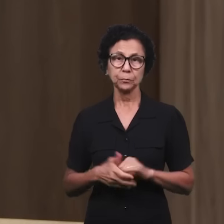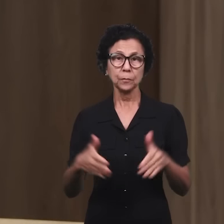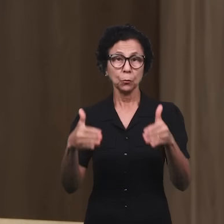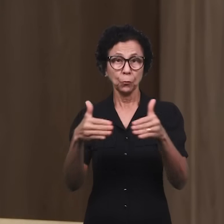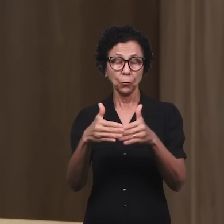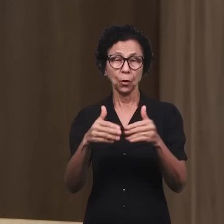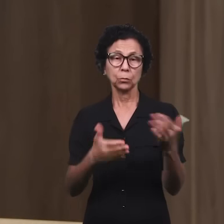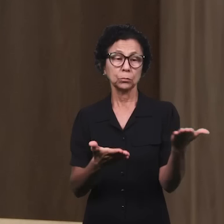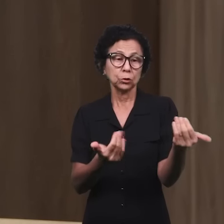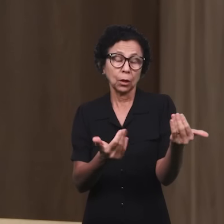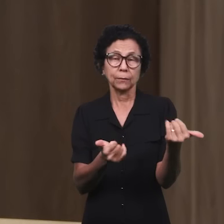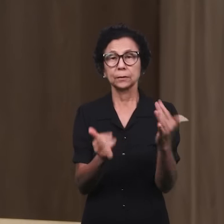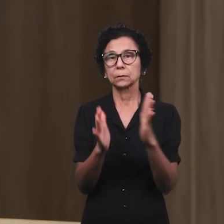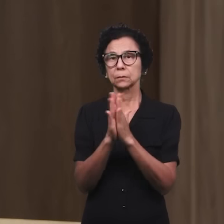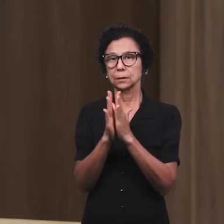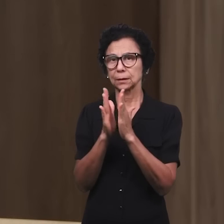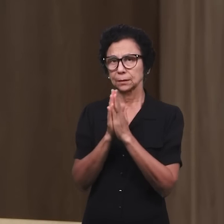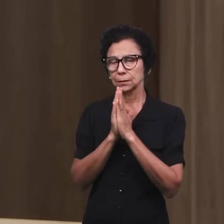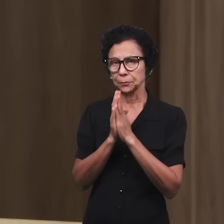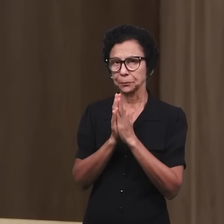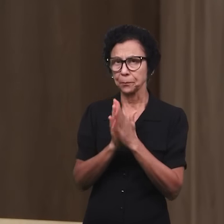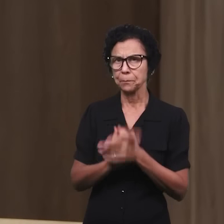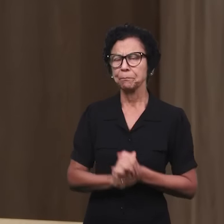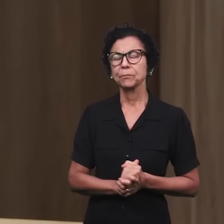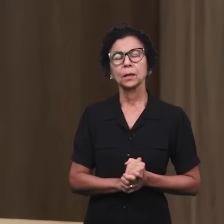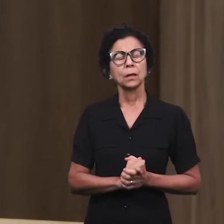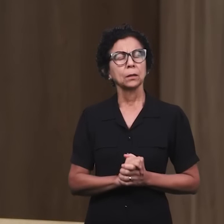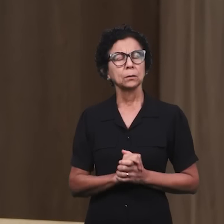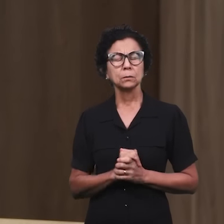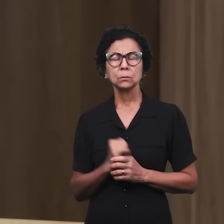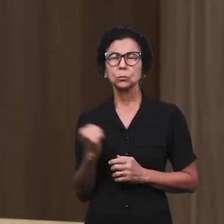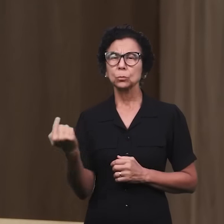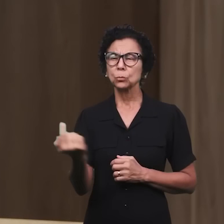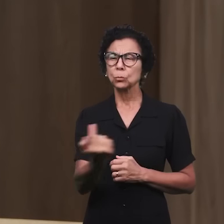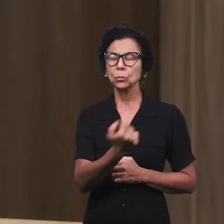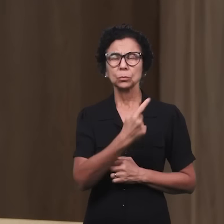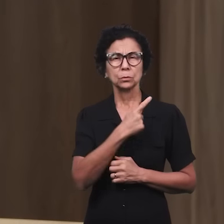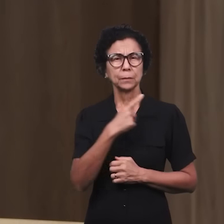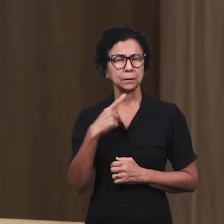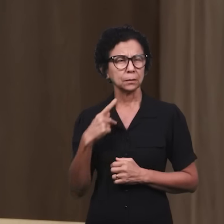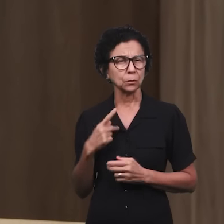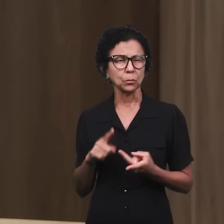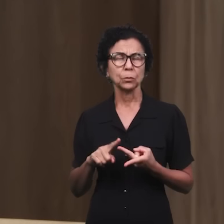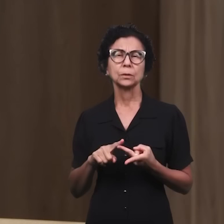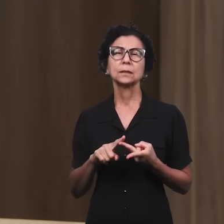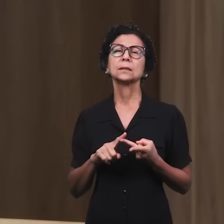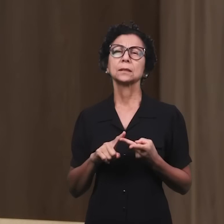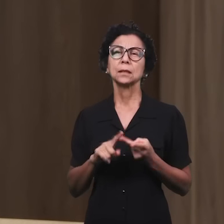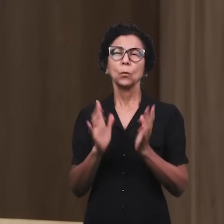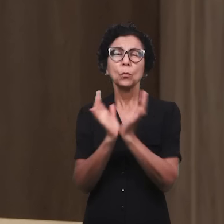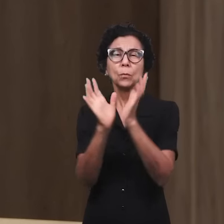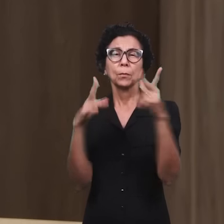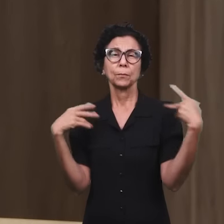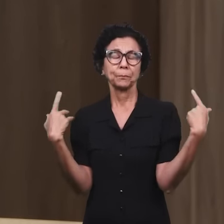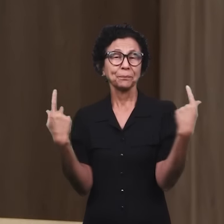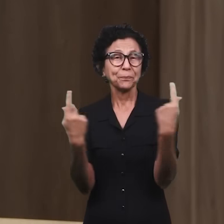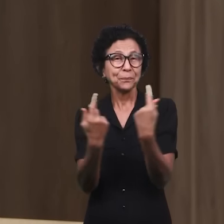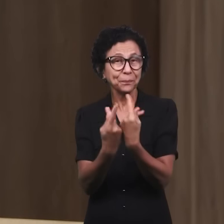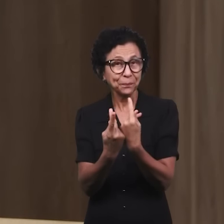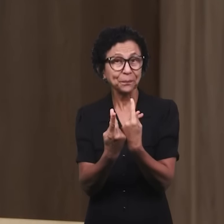trabalho intenso feito pelos ministérios, pelo presbitério, voltado para os jovens, incentivando que os